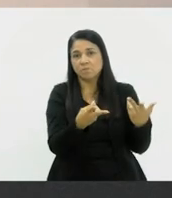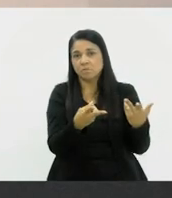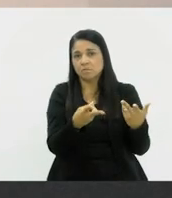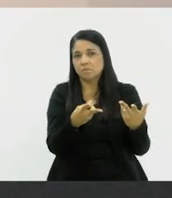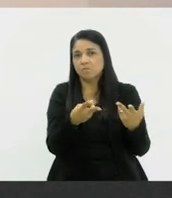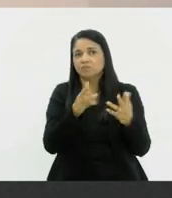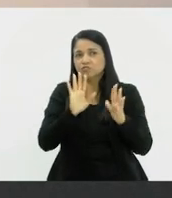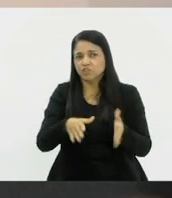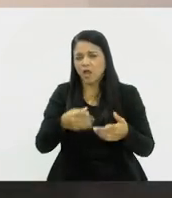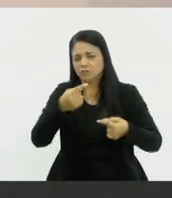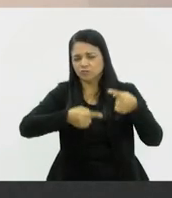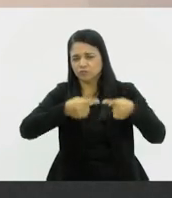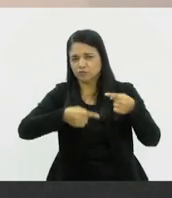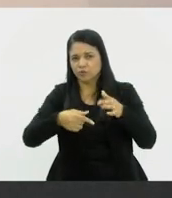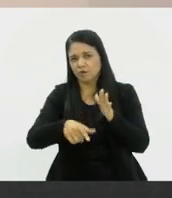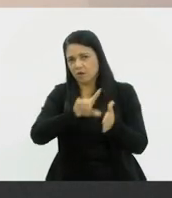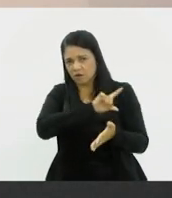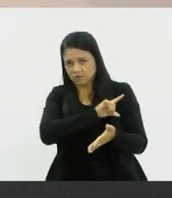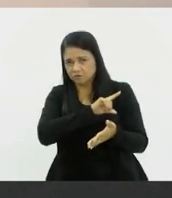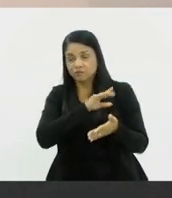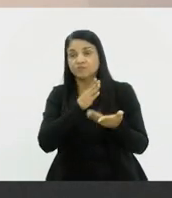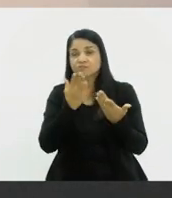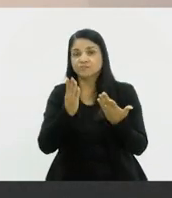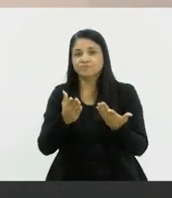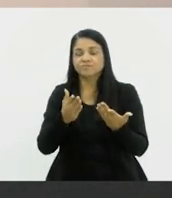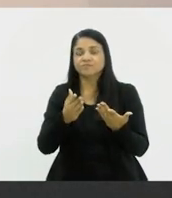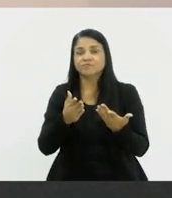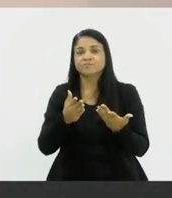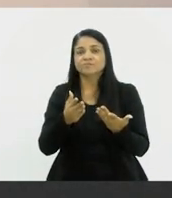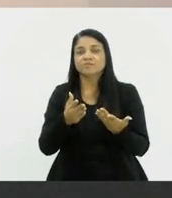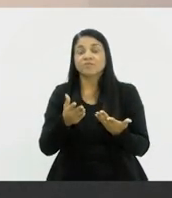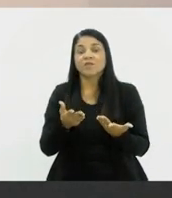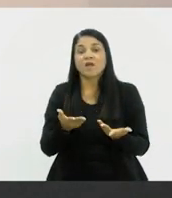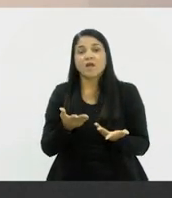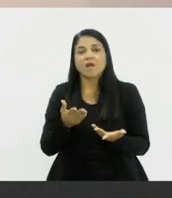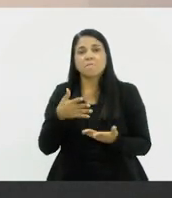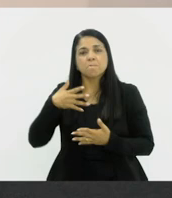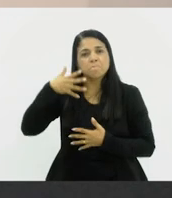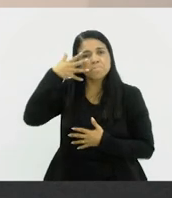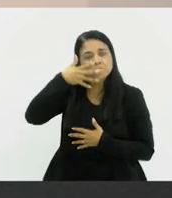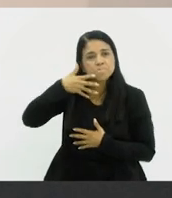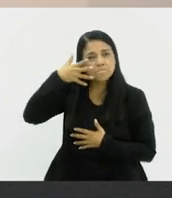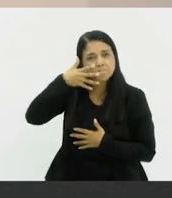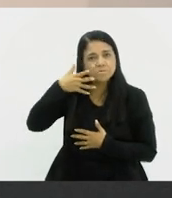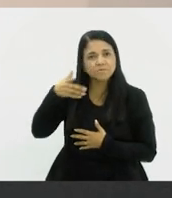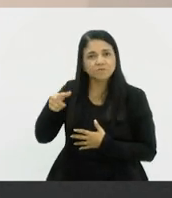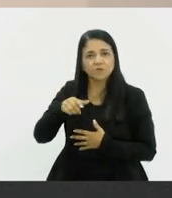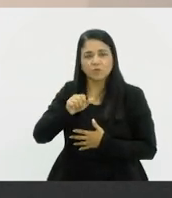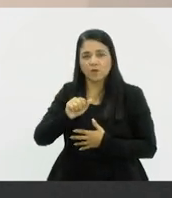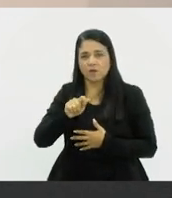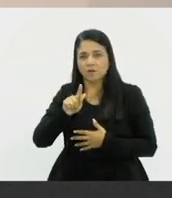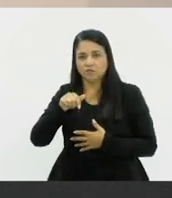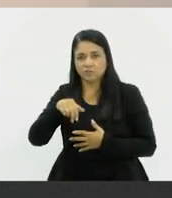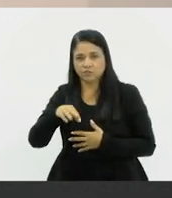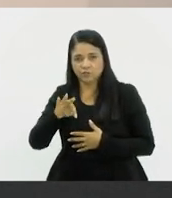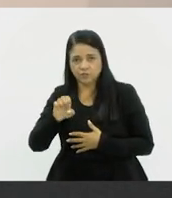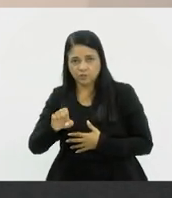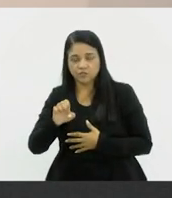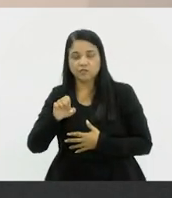que já foi discutido aqui de várias maneiras a a palavra do do agente da lei que